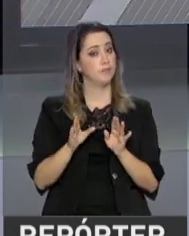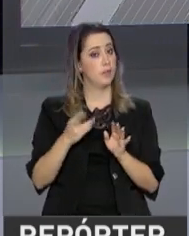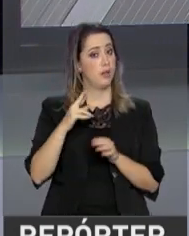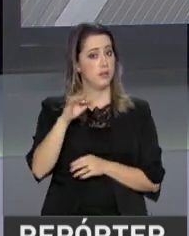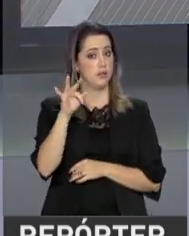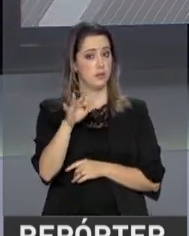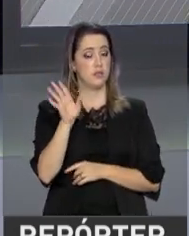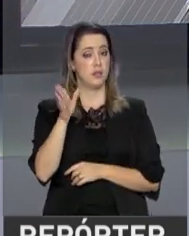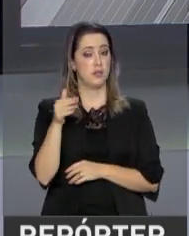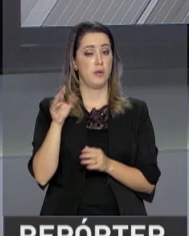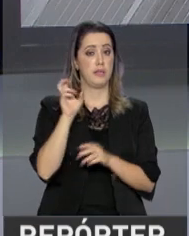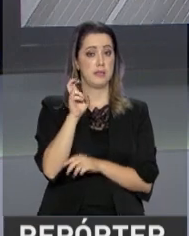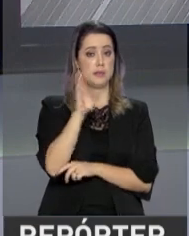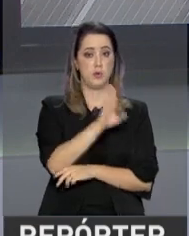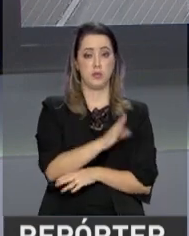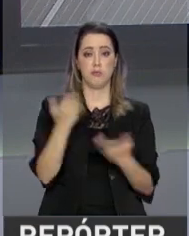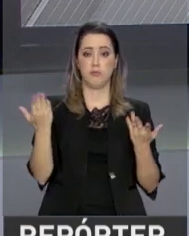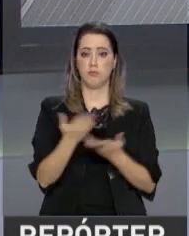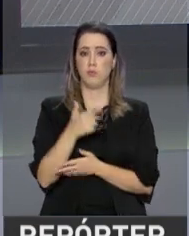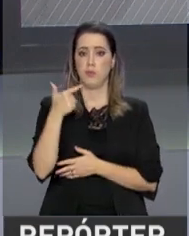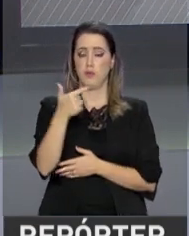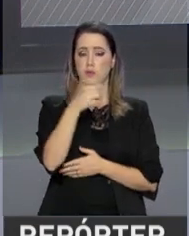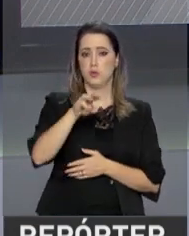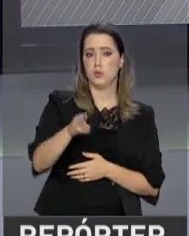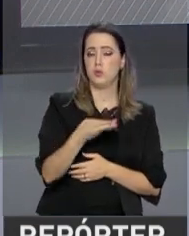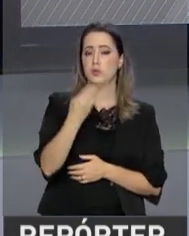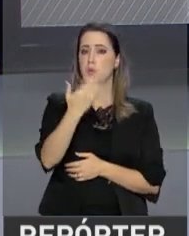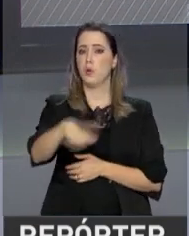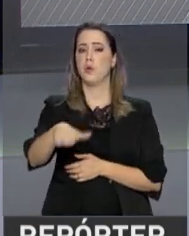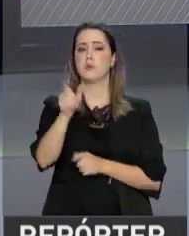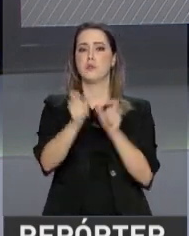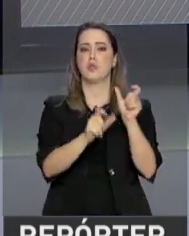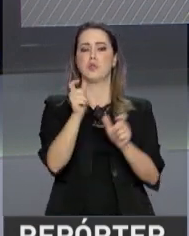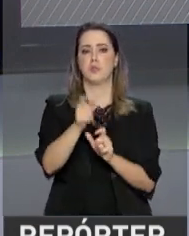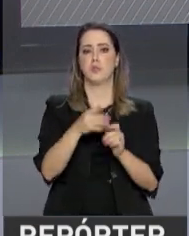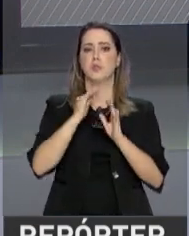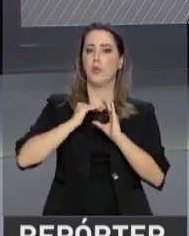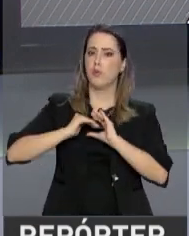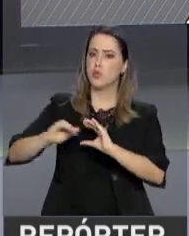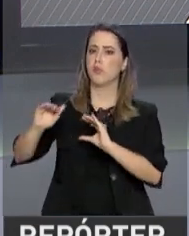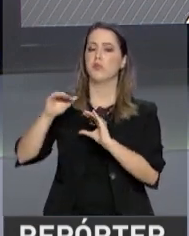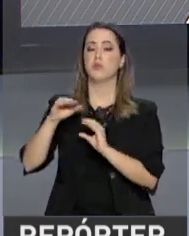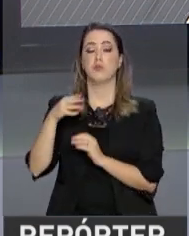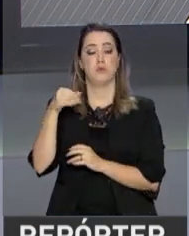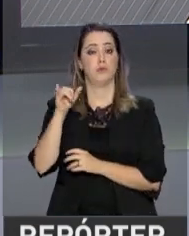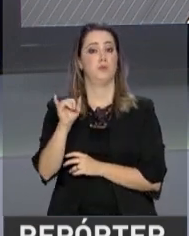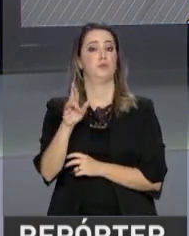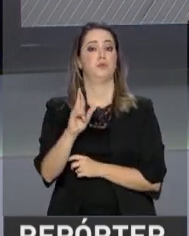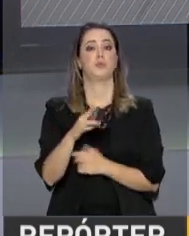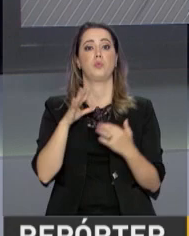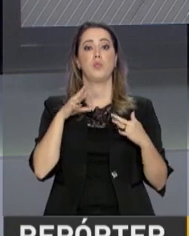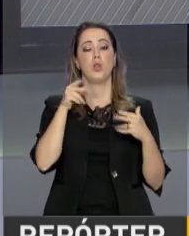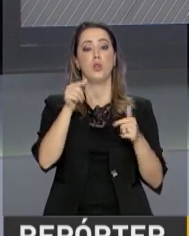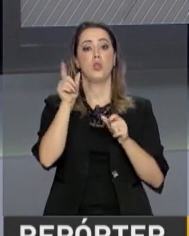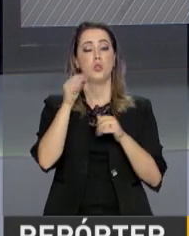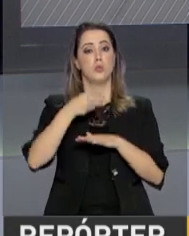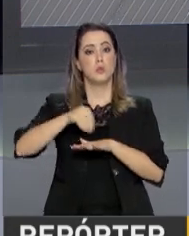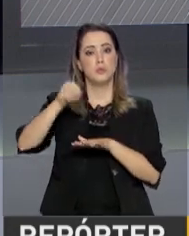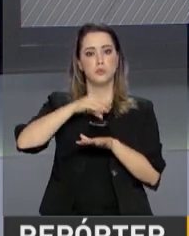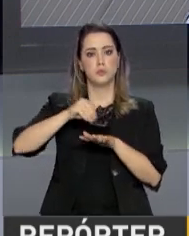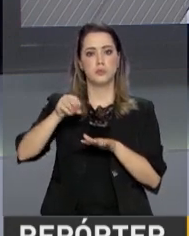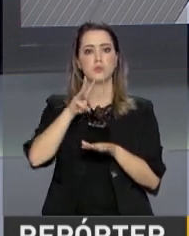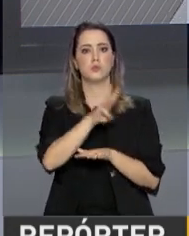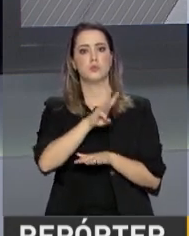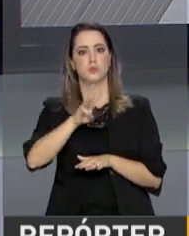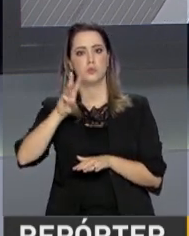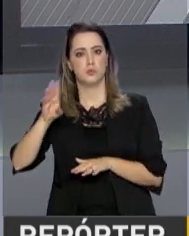até às cinco da tarde de hoje 22 milhões e meio de contribuintes já enviaram os dados todas as informações que